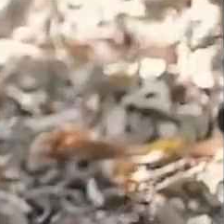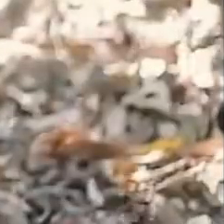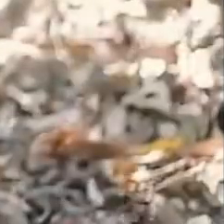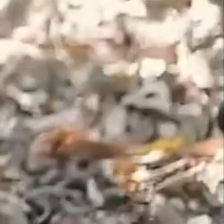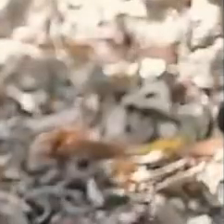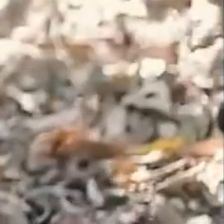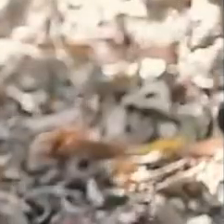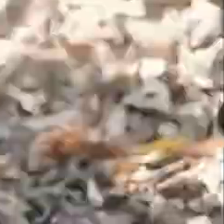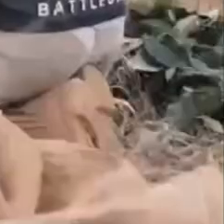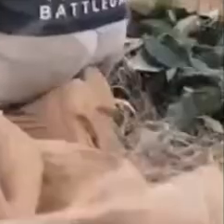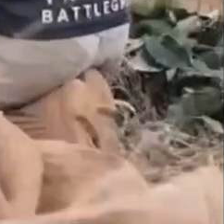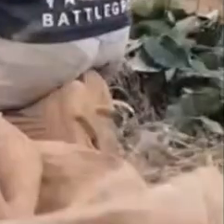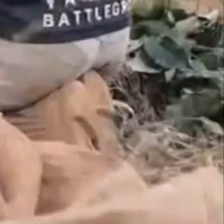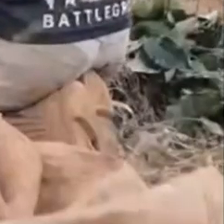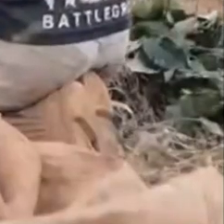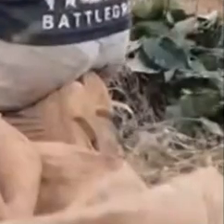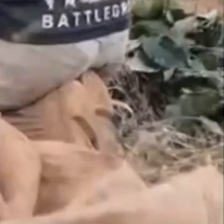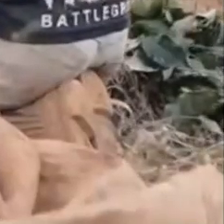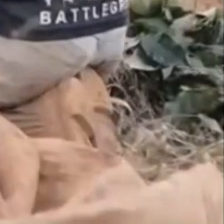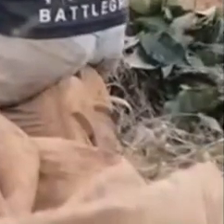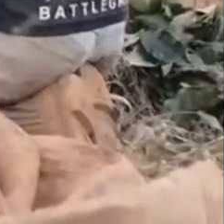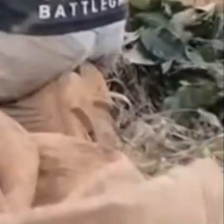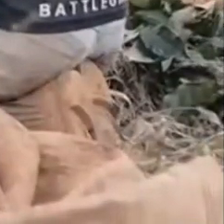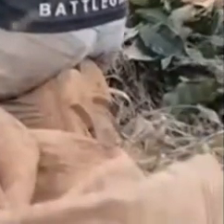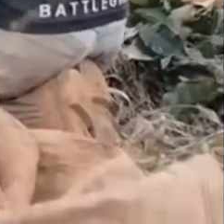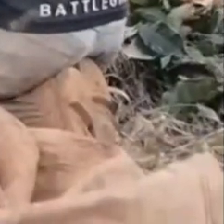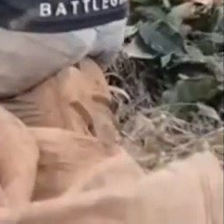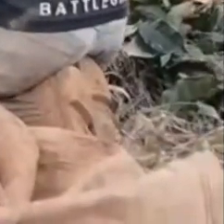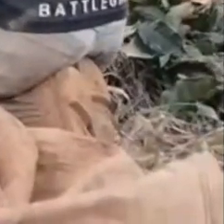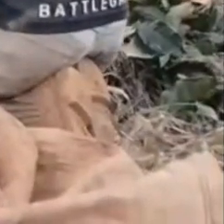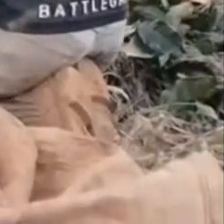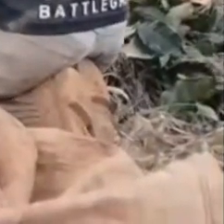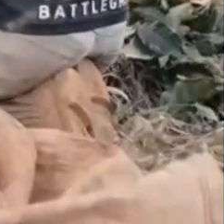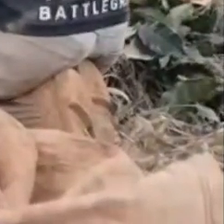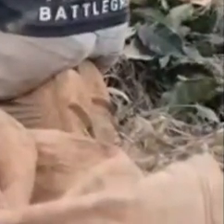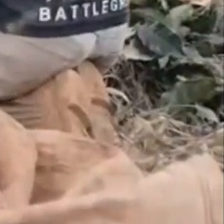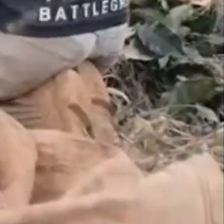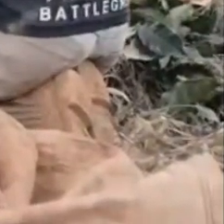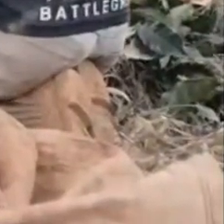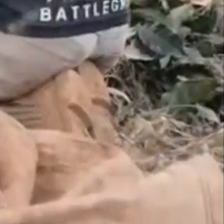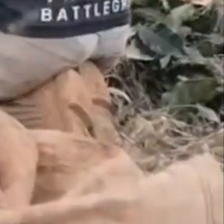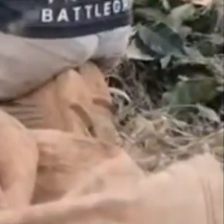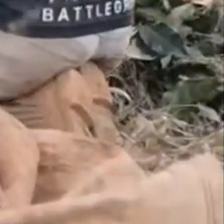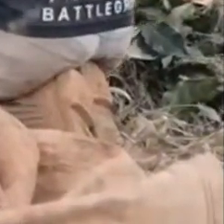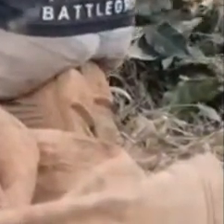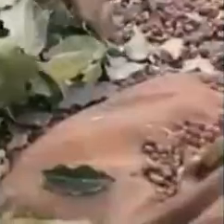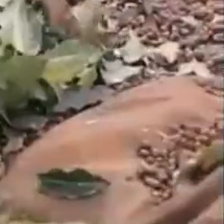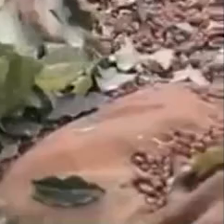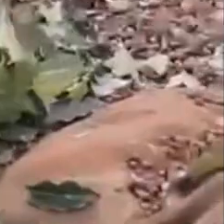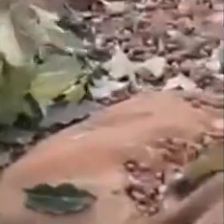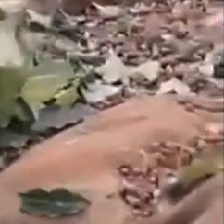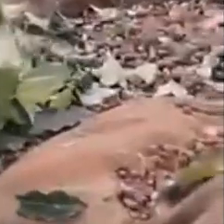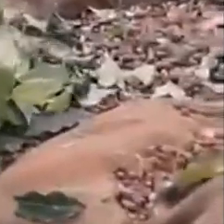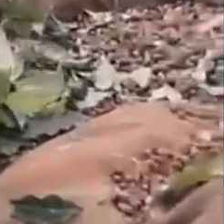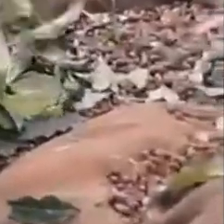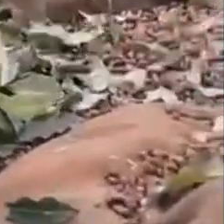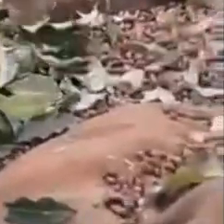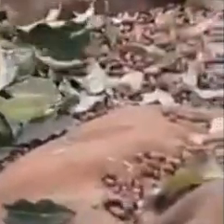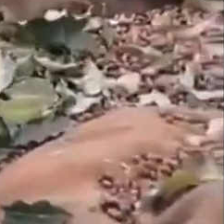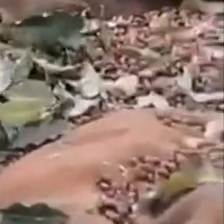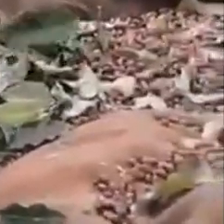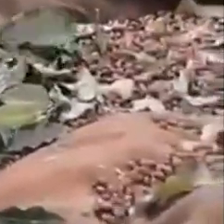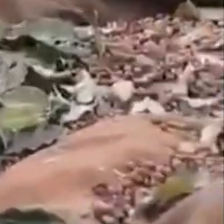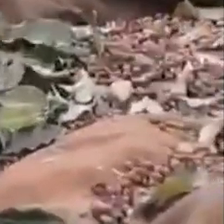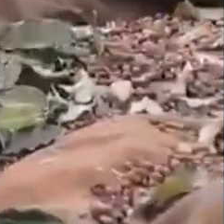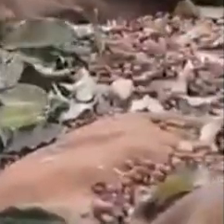mais velhos com a com a força de vontade dos mais novos casar ISO uma coisa com a outra é uma importância para movimento sabe faz todo e faz toda diferença